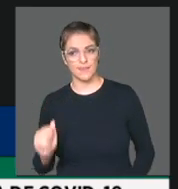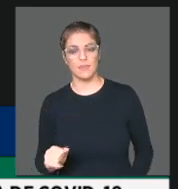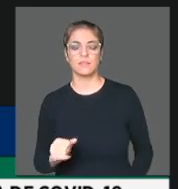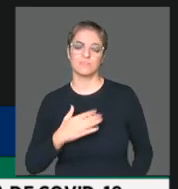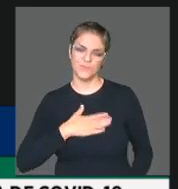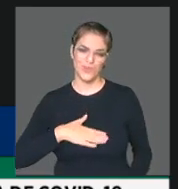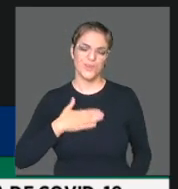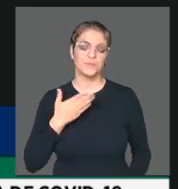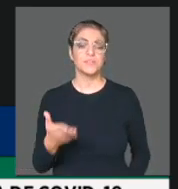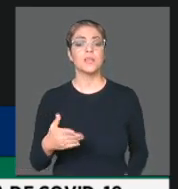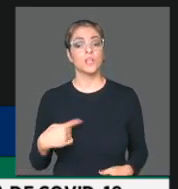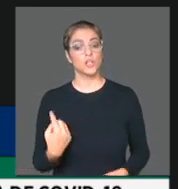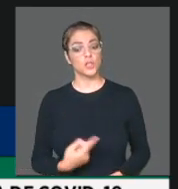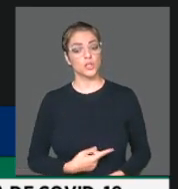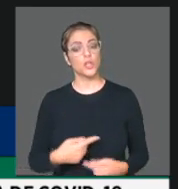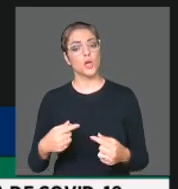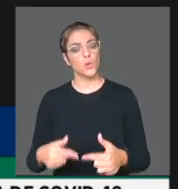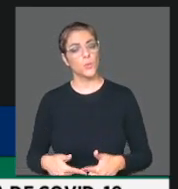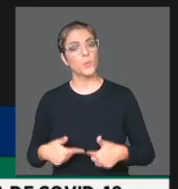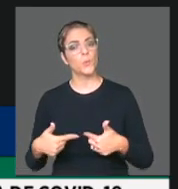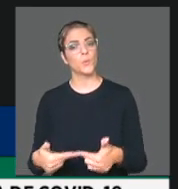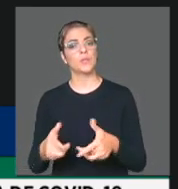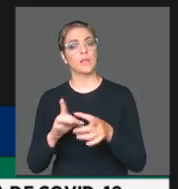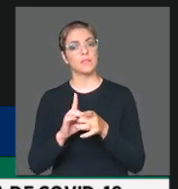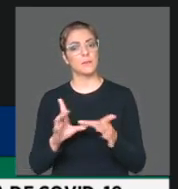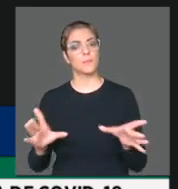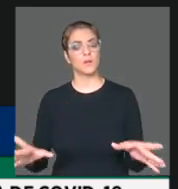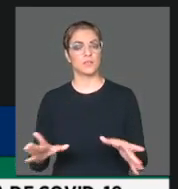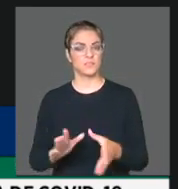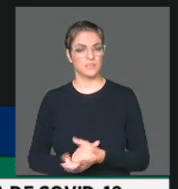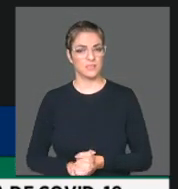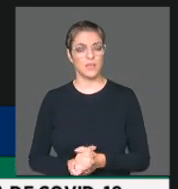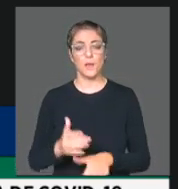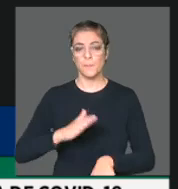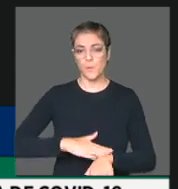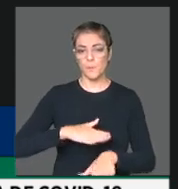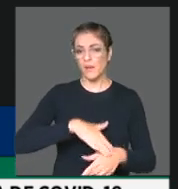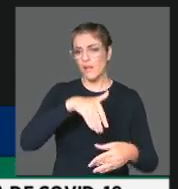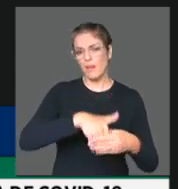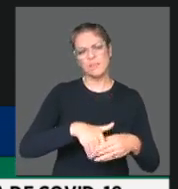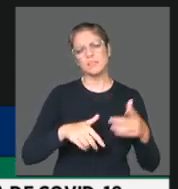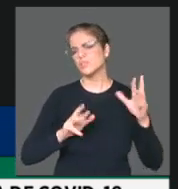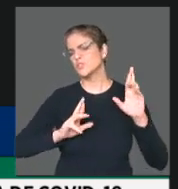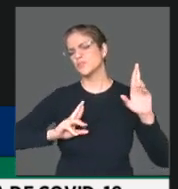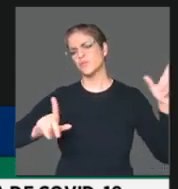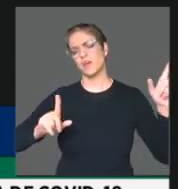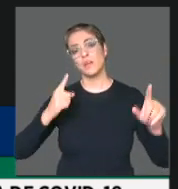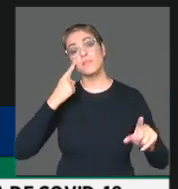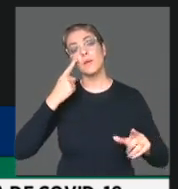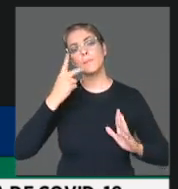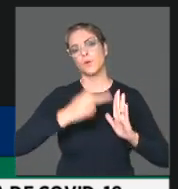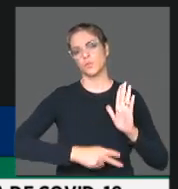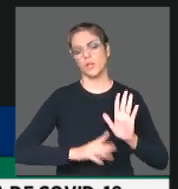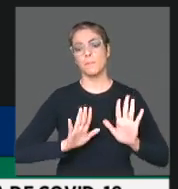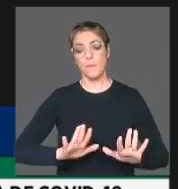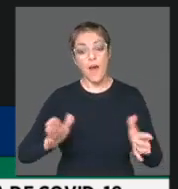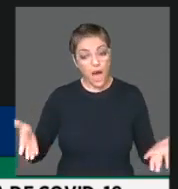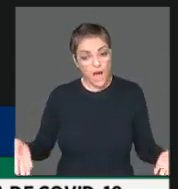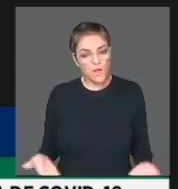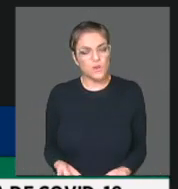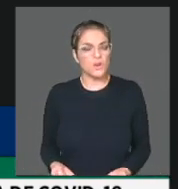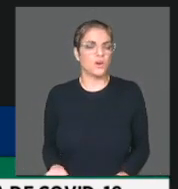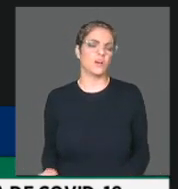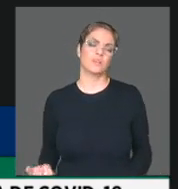do mesmo lado da defesa da democracia. A eleição é outro momento. Na eleição nós disputamos projeto, mas agora não podemos